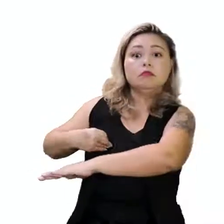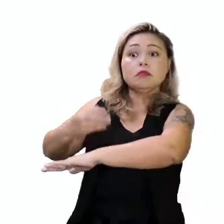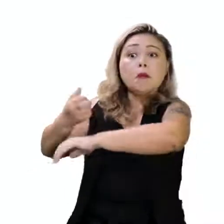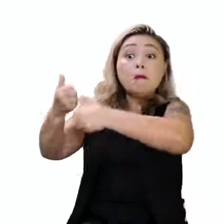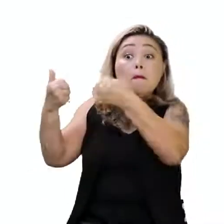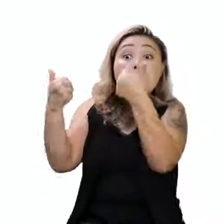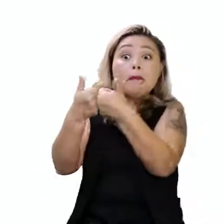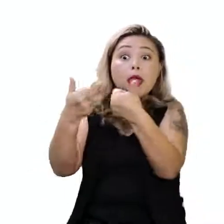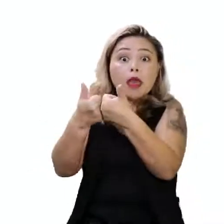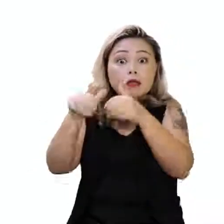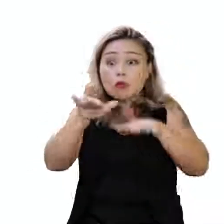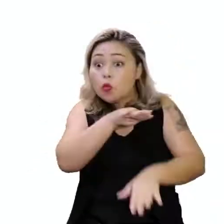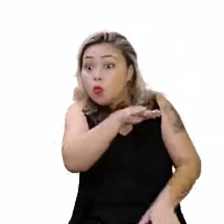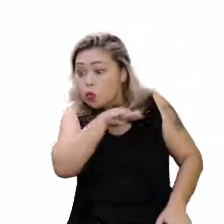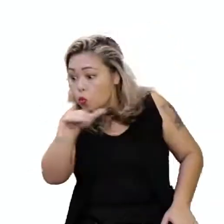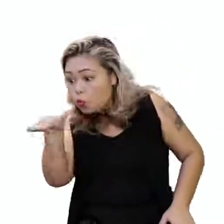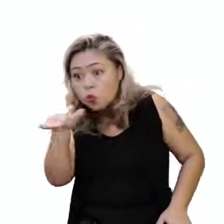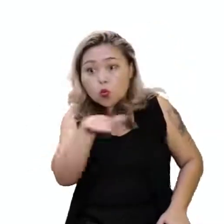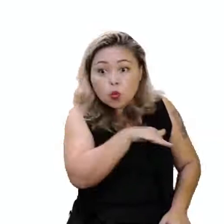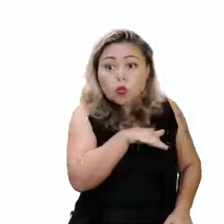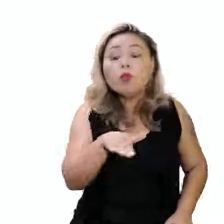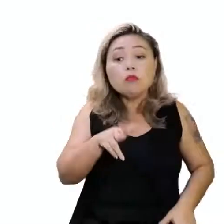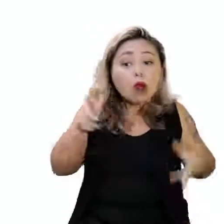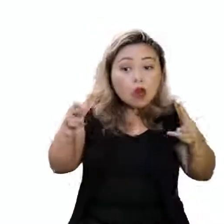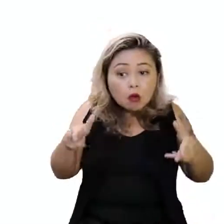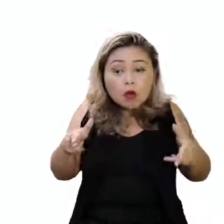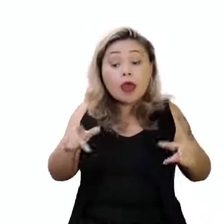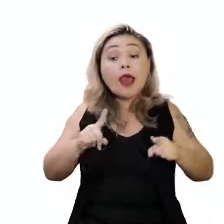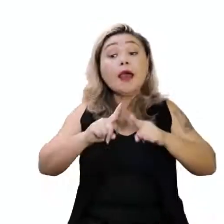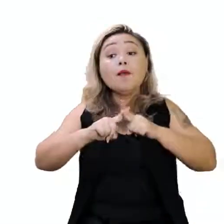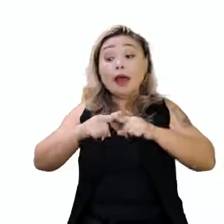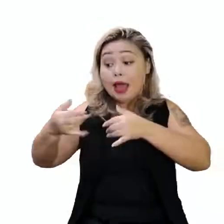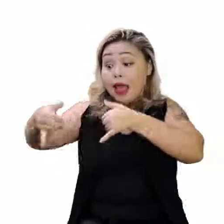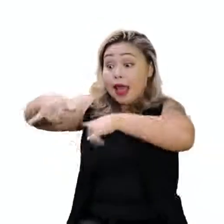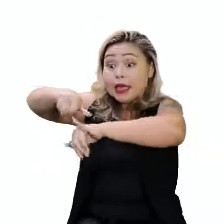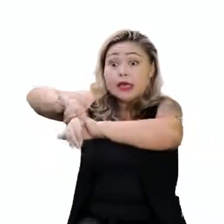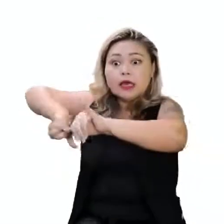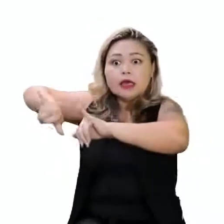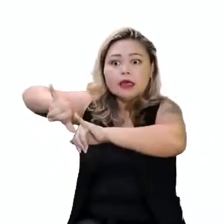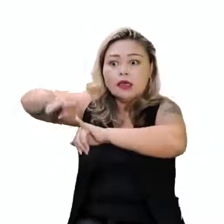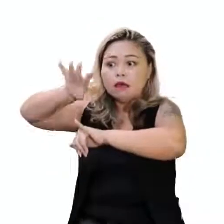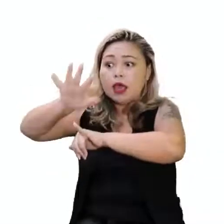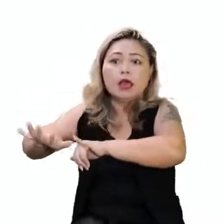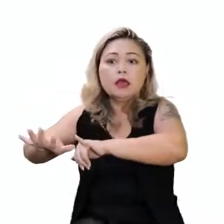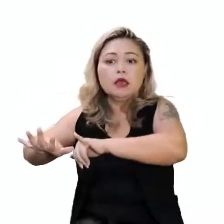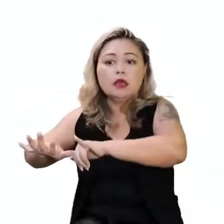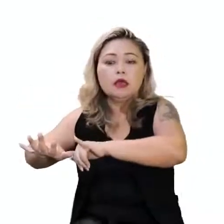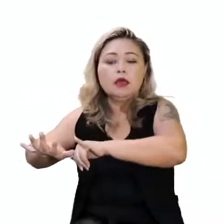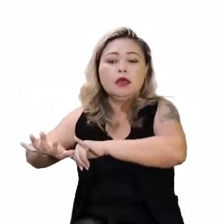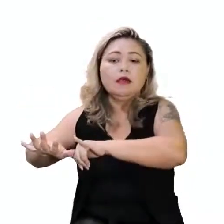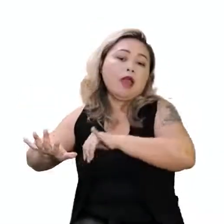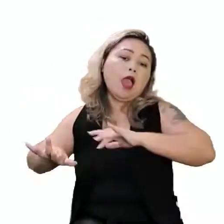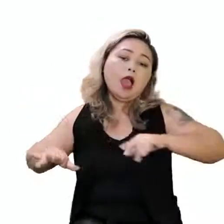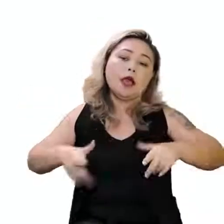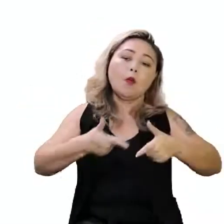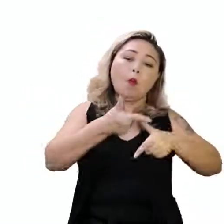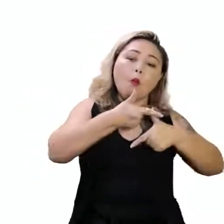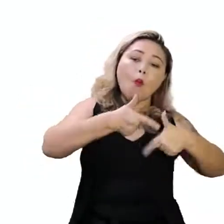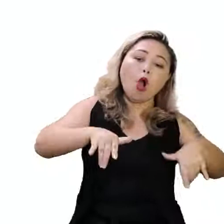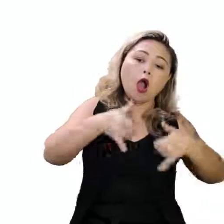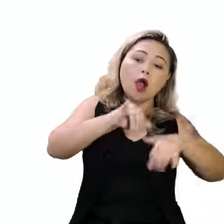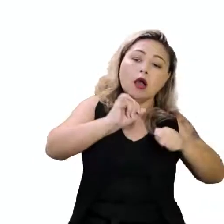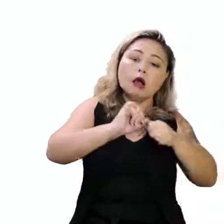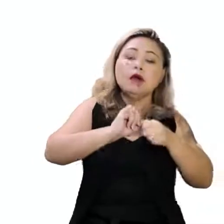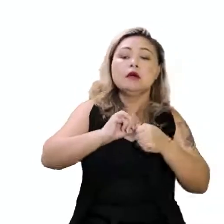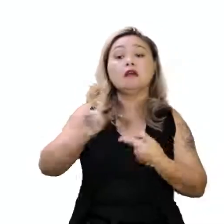tão distantes, estão na mesma área? Estão. Só que a química desse solo, alterado com esses resíduos da mina, vai